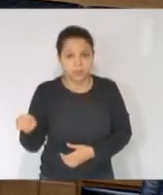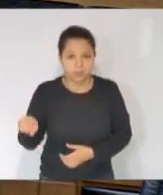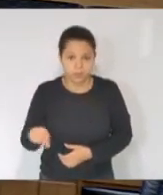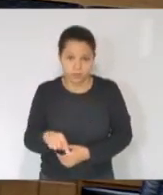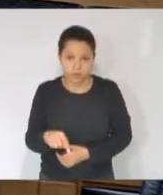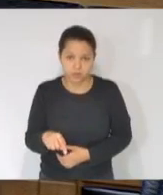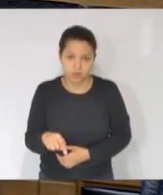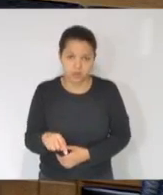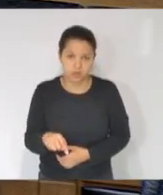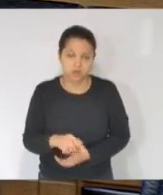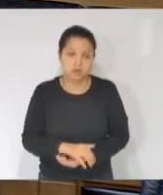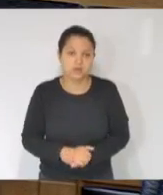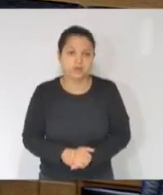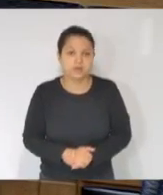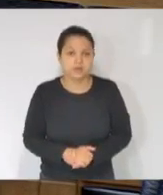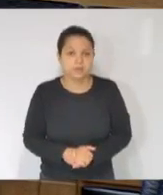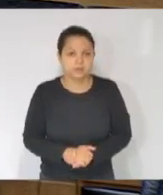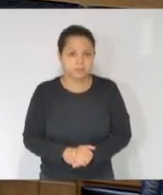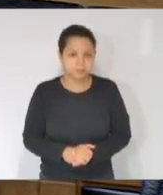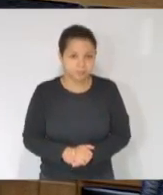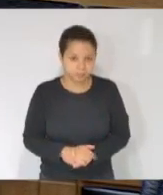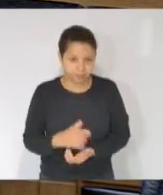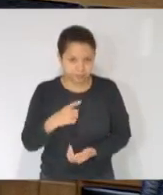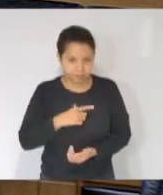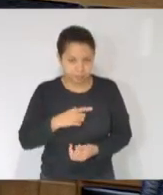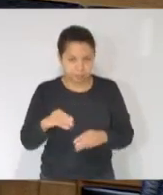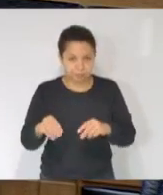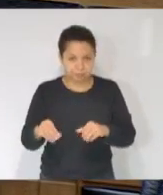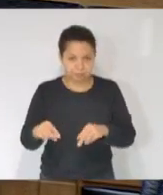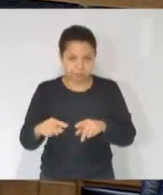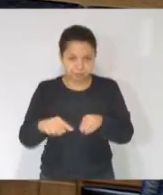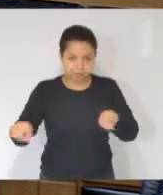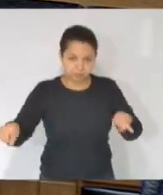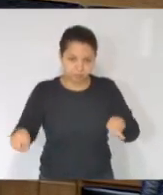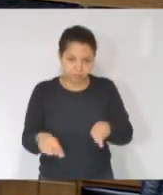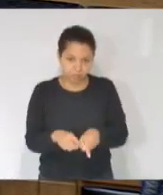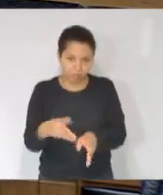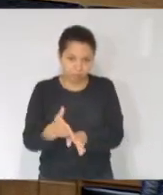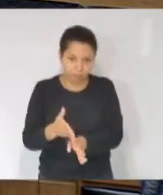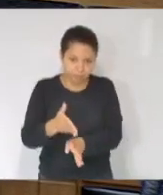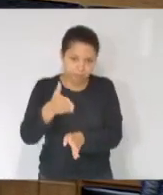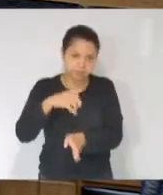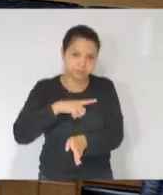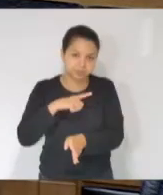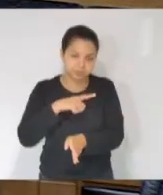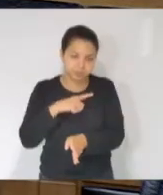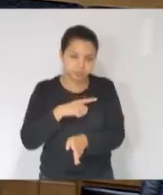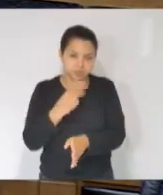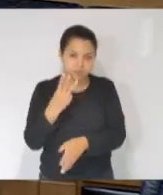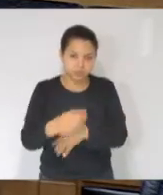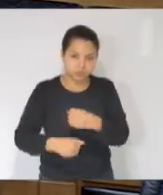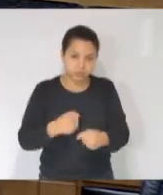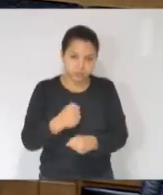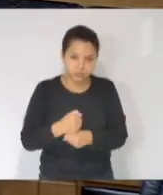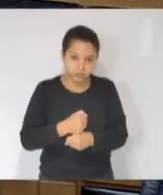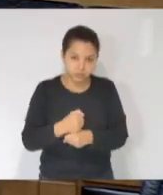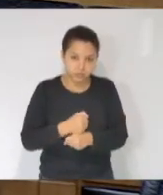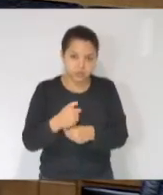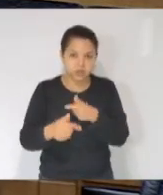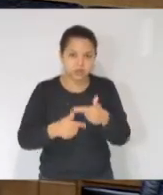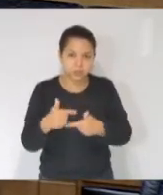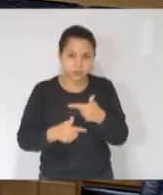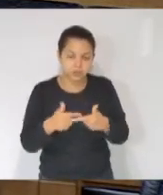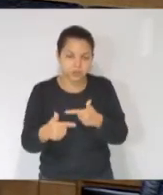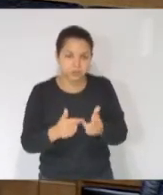presidente, com relação às terras da barragem, que nós... Há 3 anos nós estamos trabalhando com a Secretaria